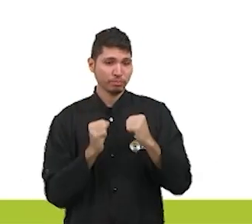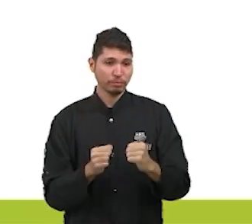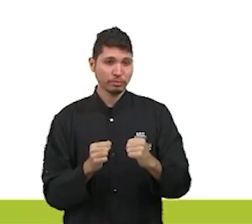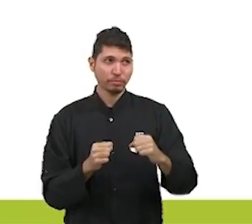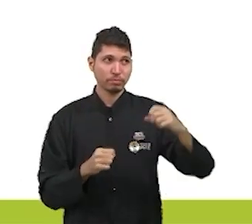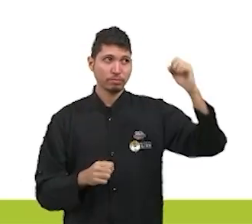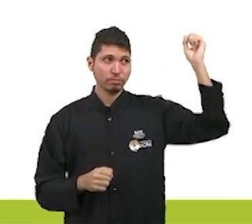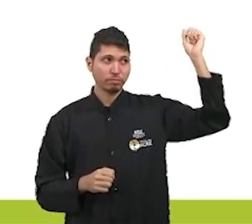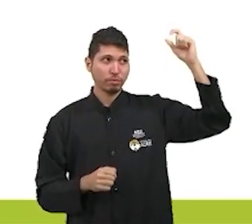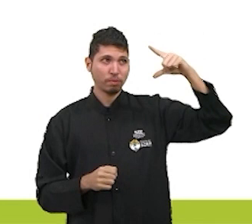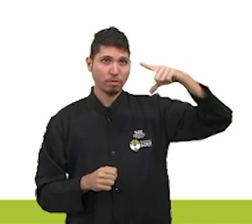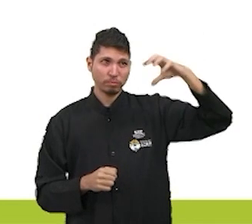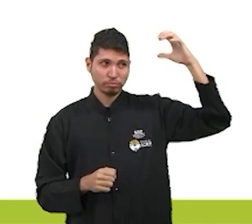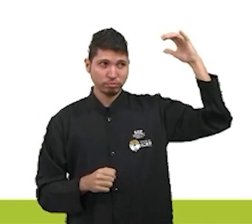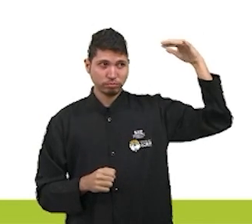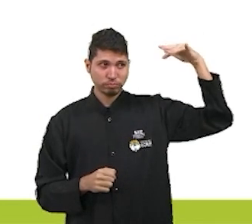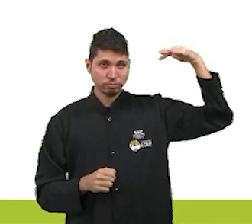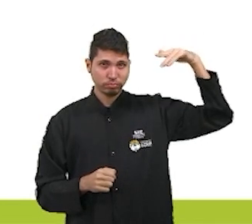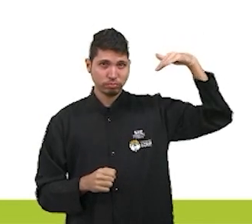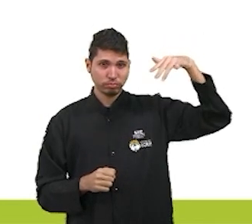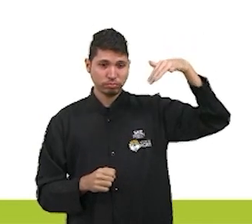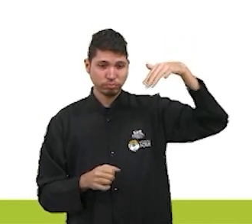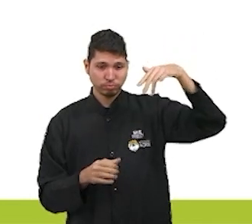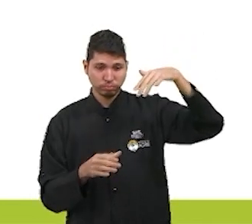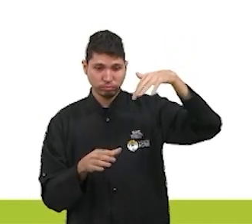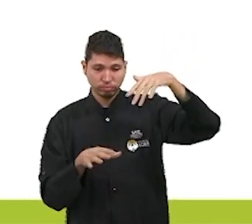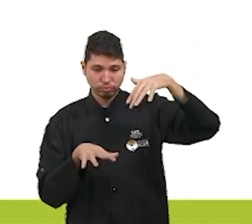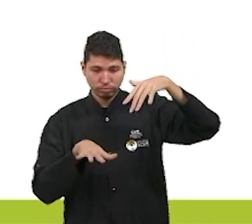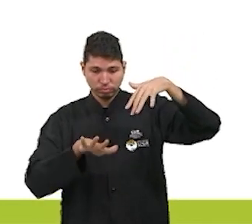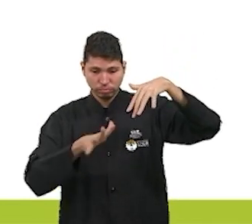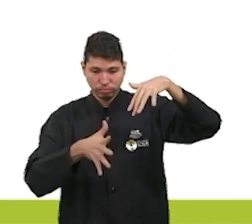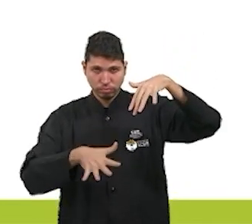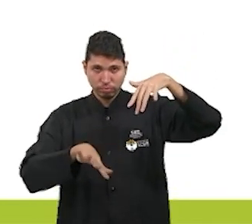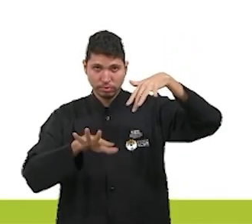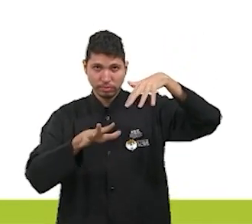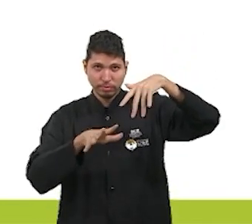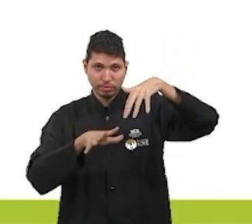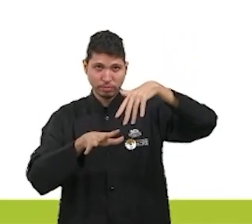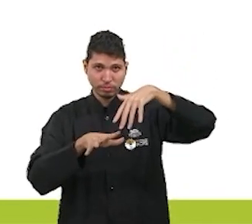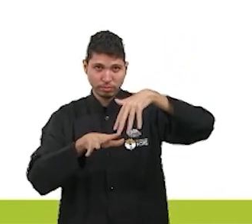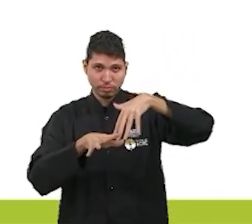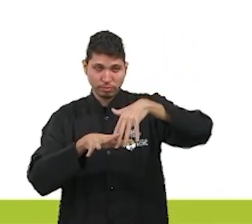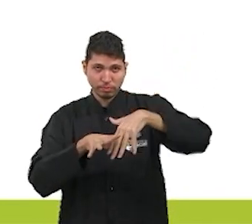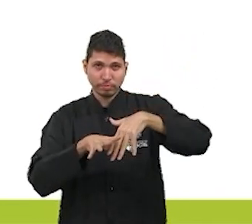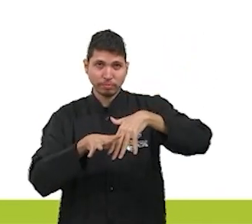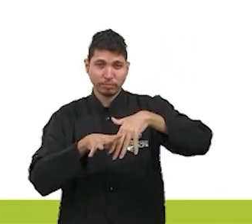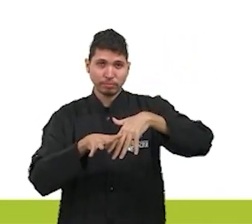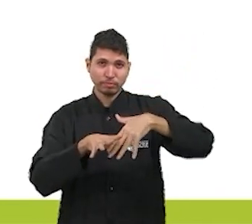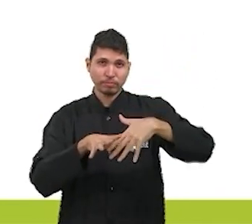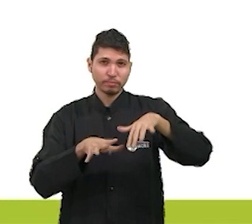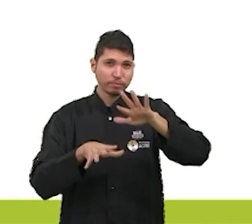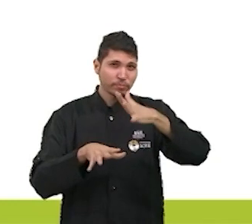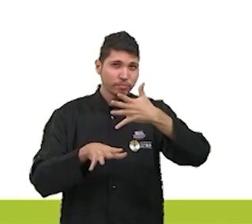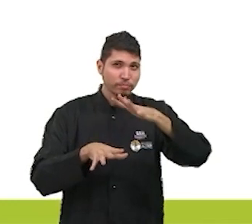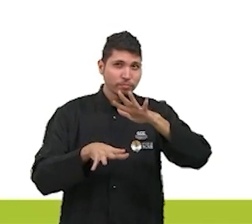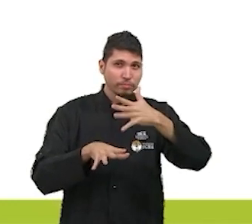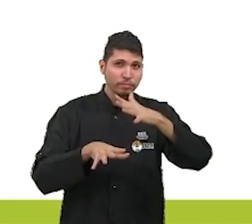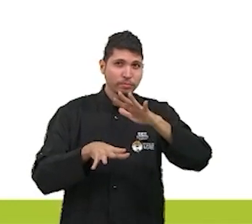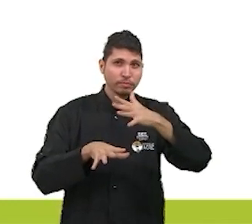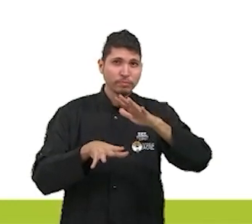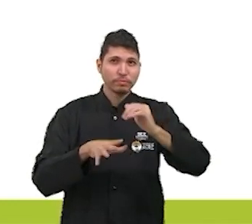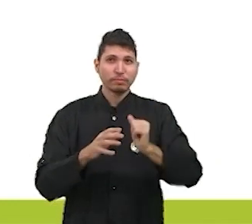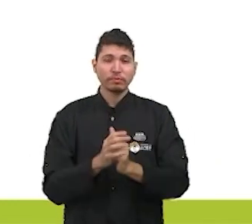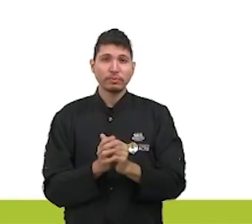intensidade luminosa desses raios na superfície do lago seja dada aproximadamente por... A gente dá uma lei